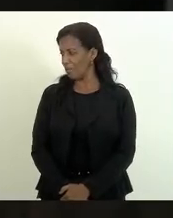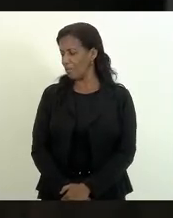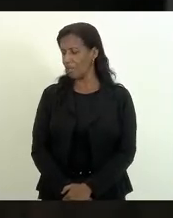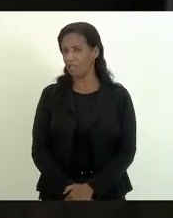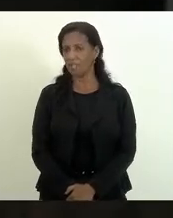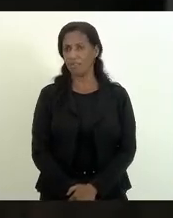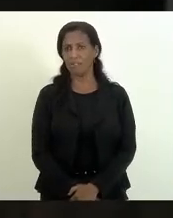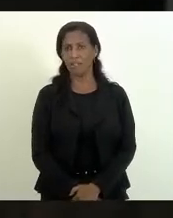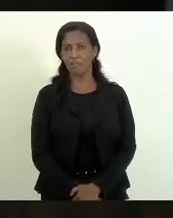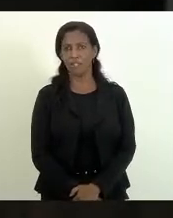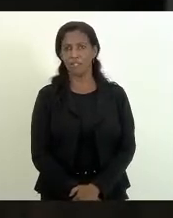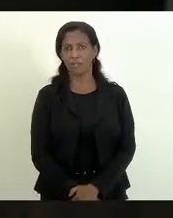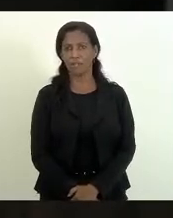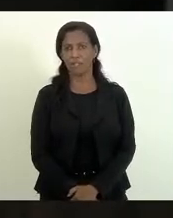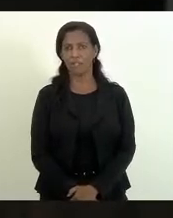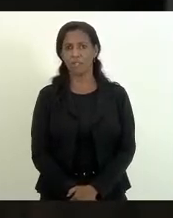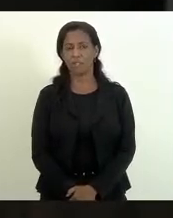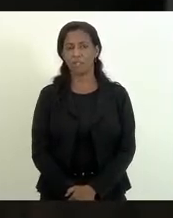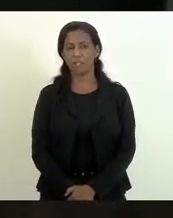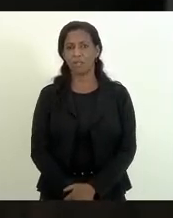Deputada Tia Ju.